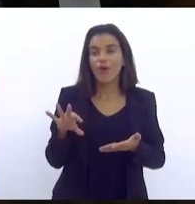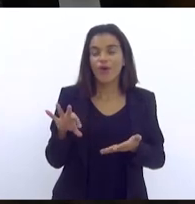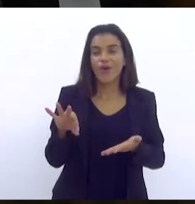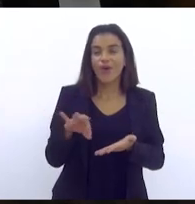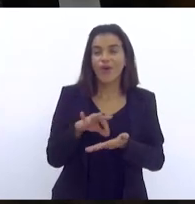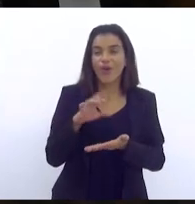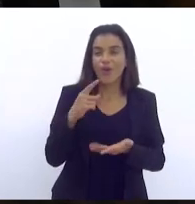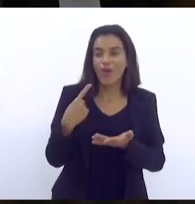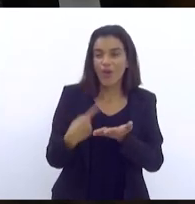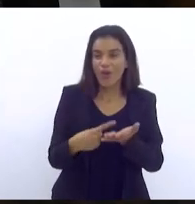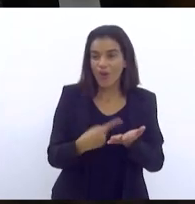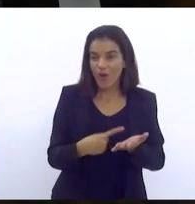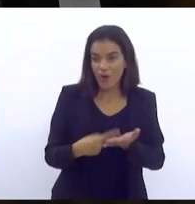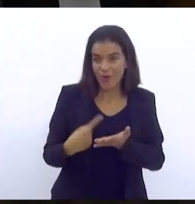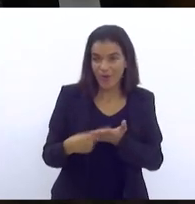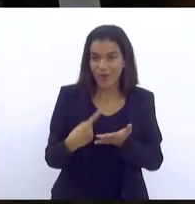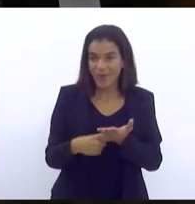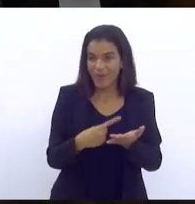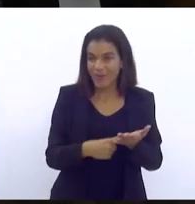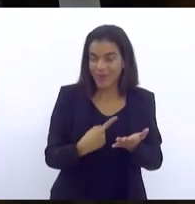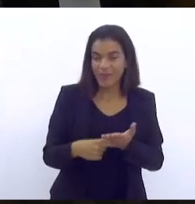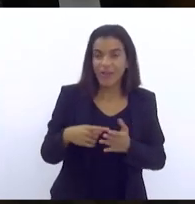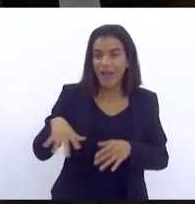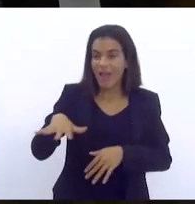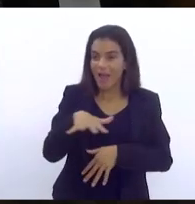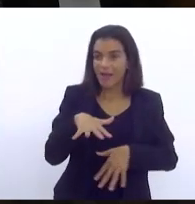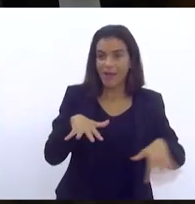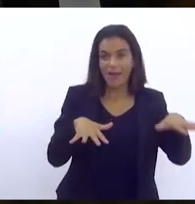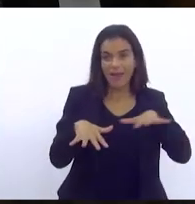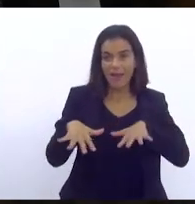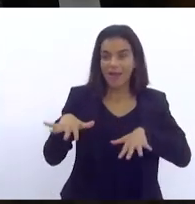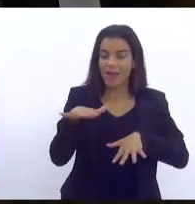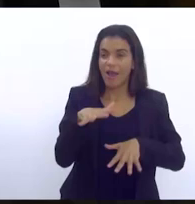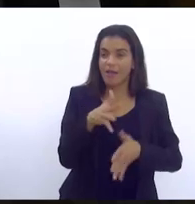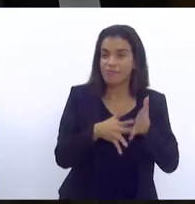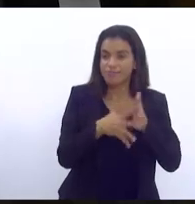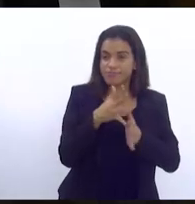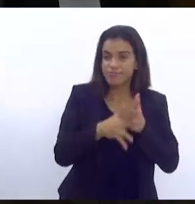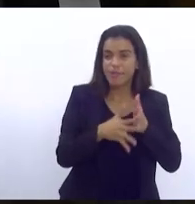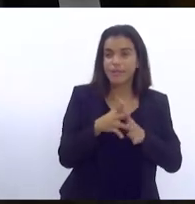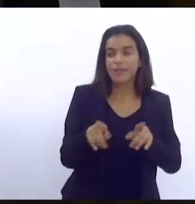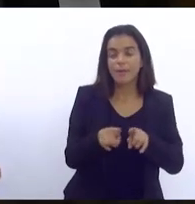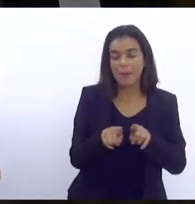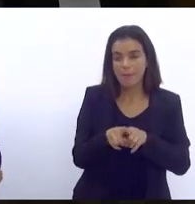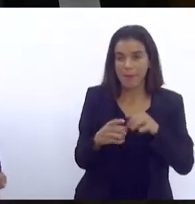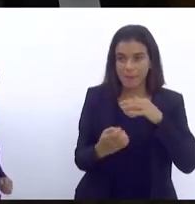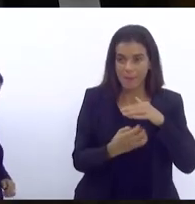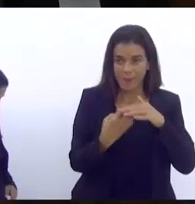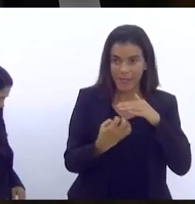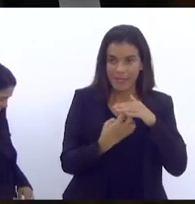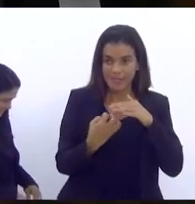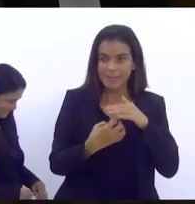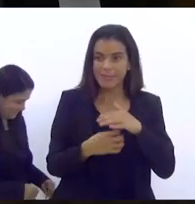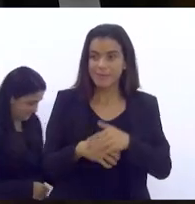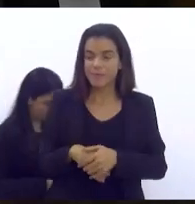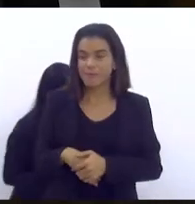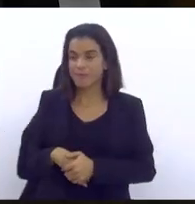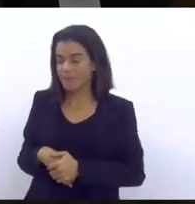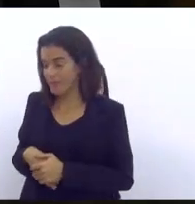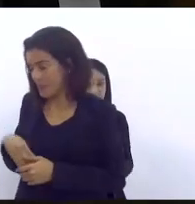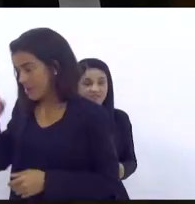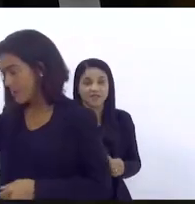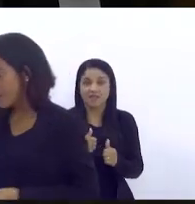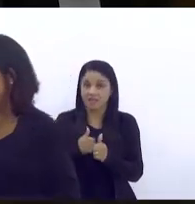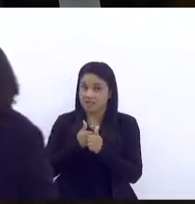Porque precisamos ouvir todos esse essas regiões E aí passar pra empresa então é importante seguir esse